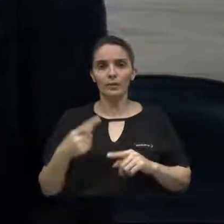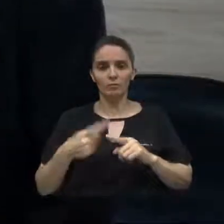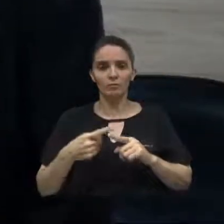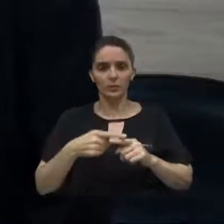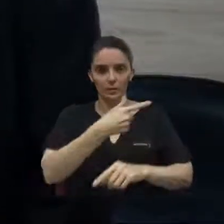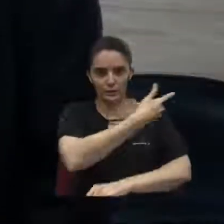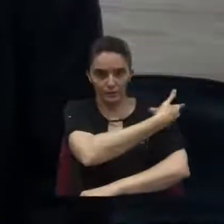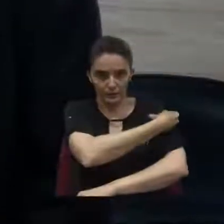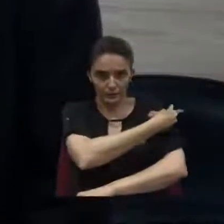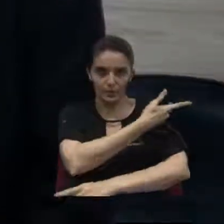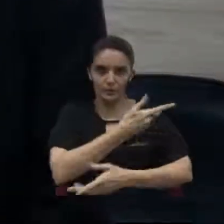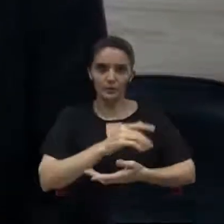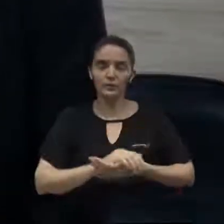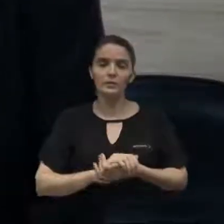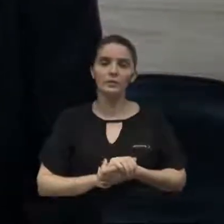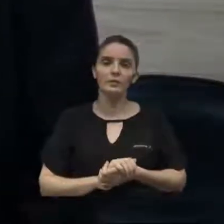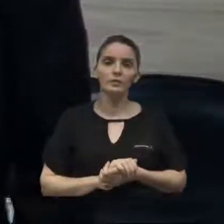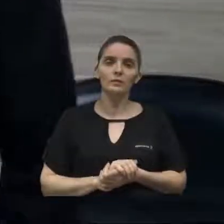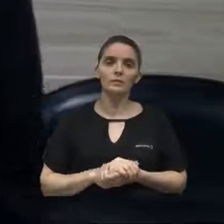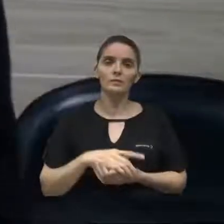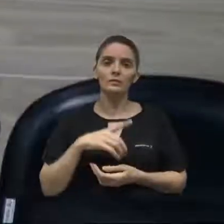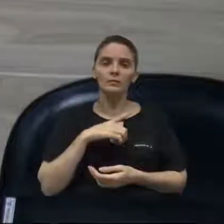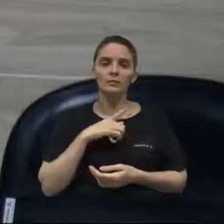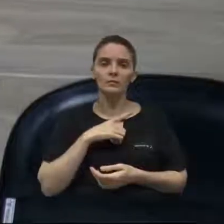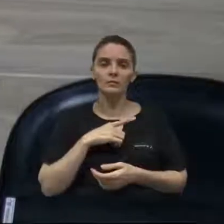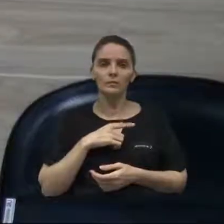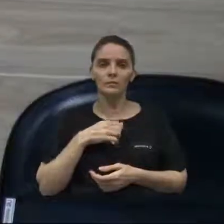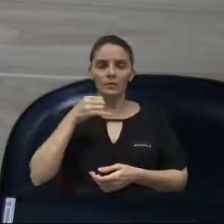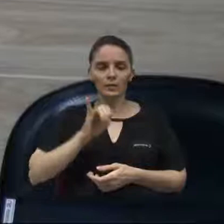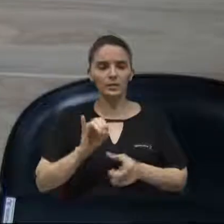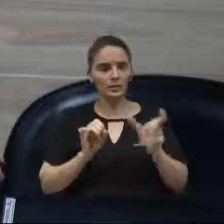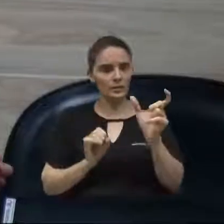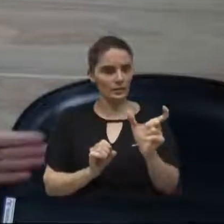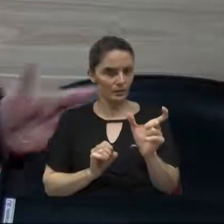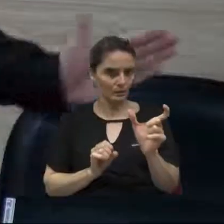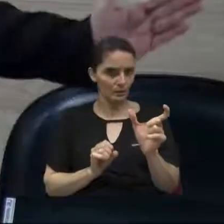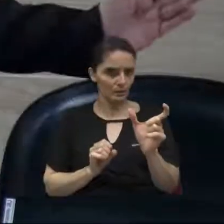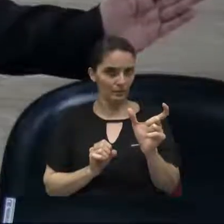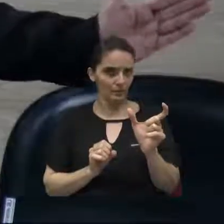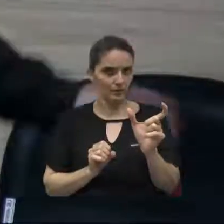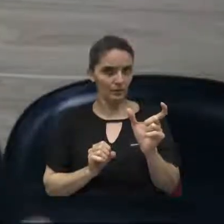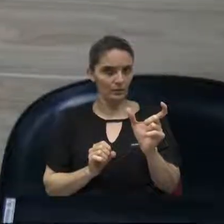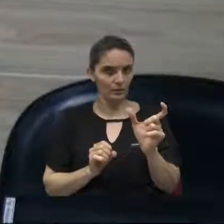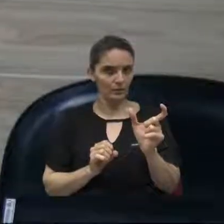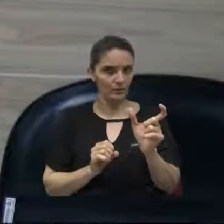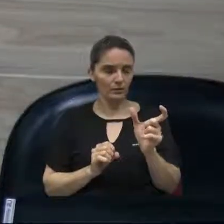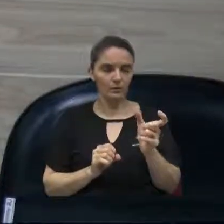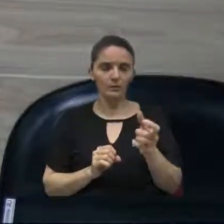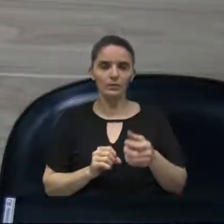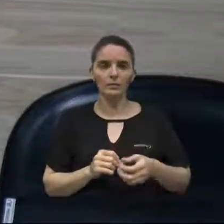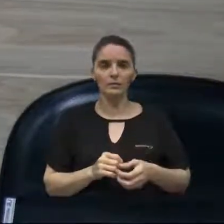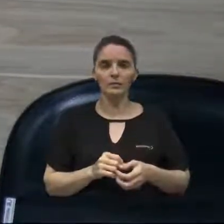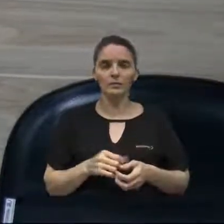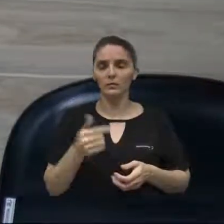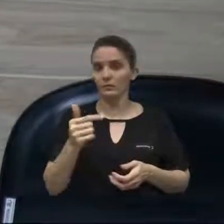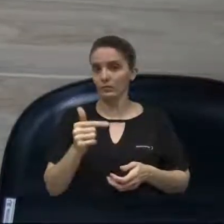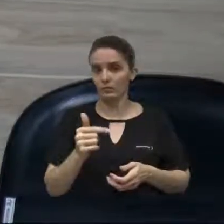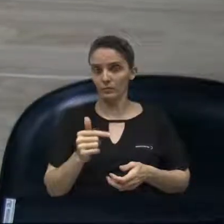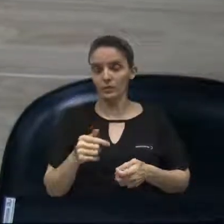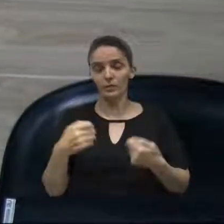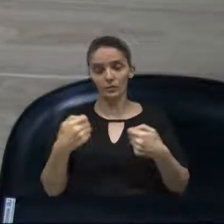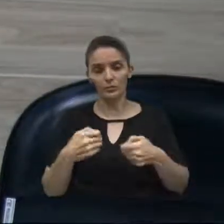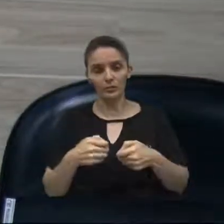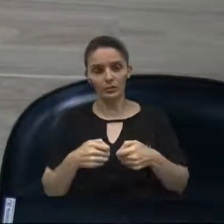tempo, se a criança está com a carteira de vacinação atrasada, precisa de um prazo maior do que